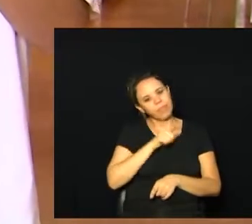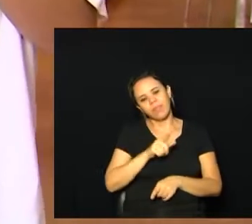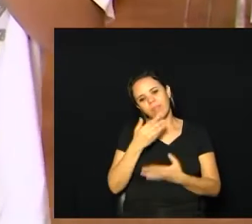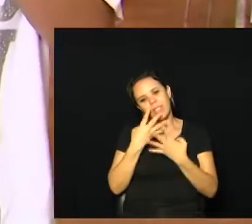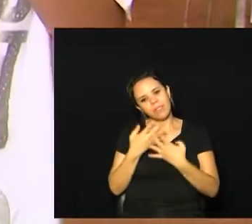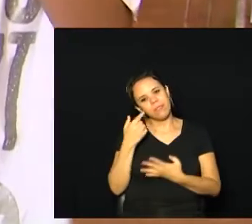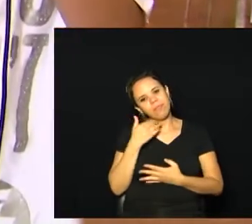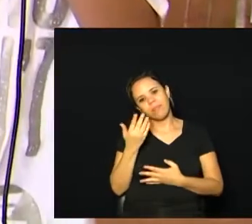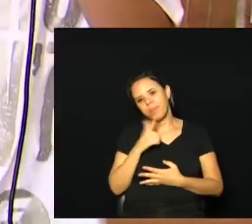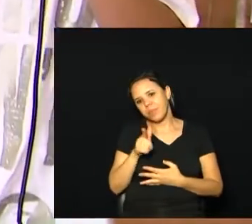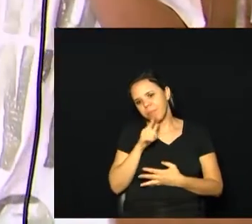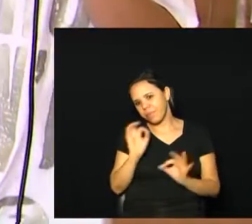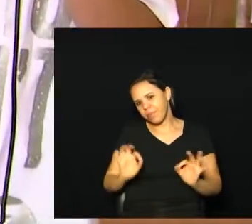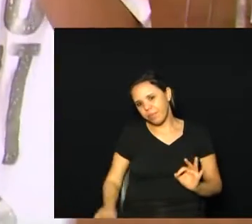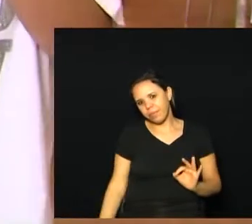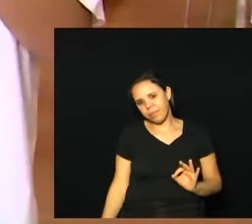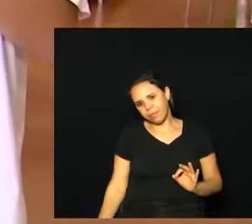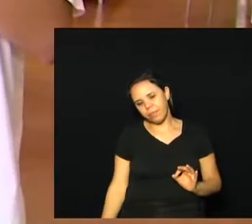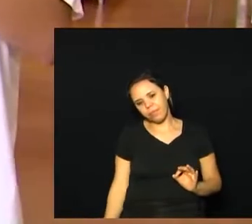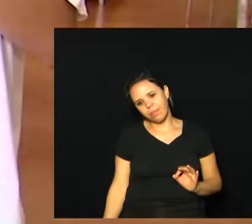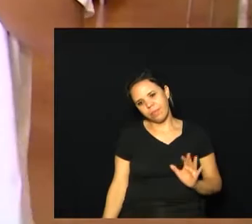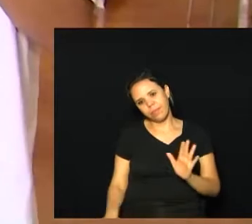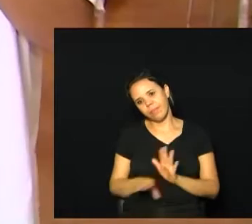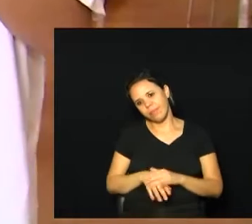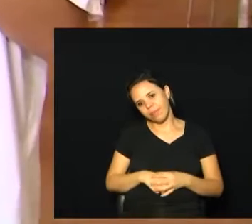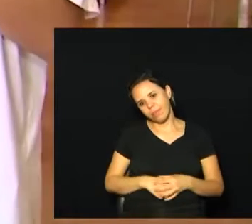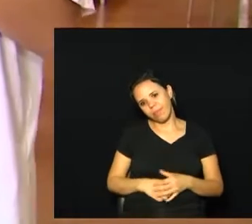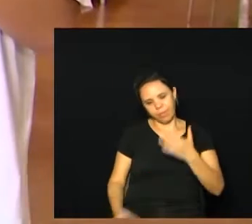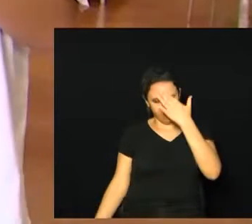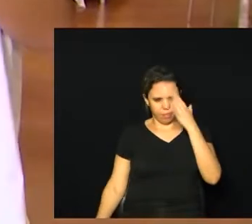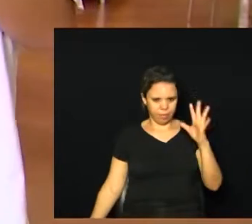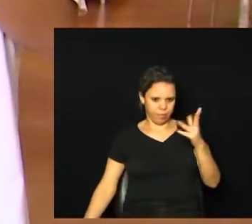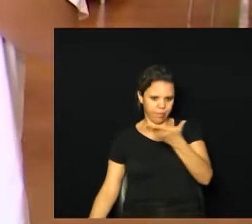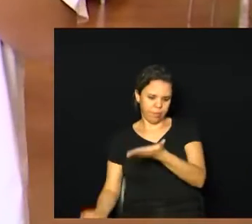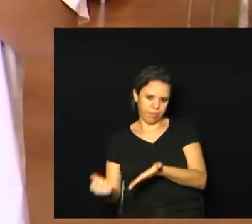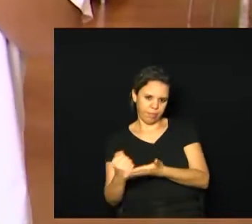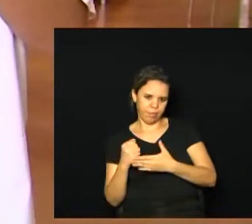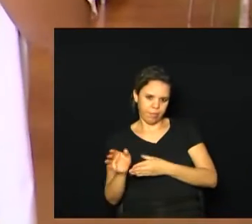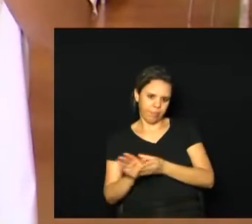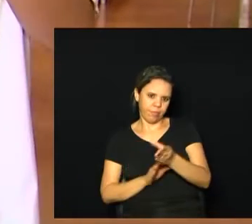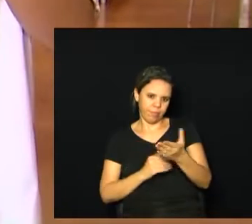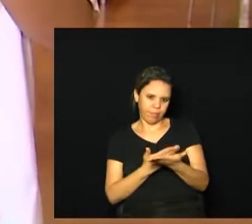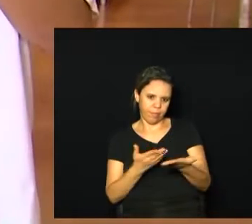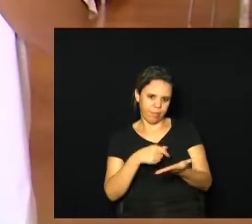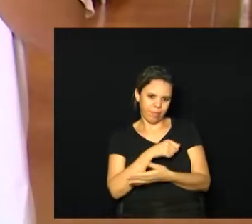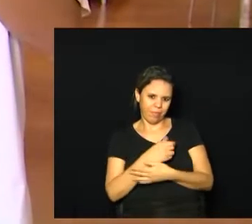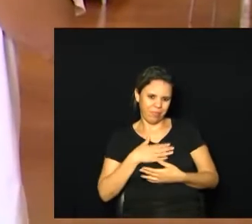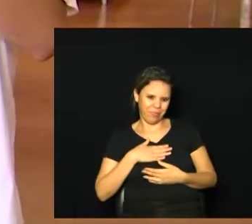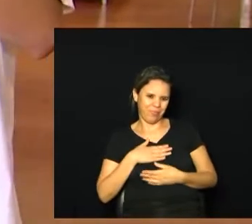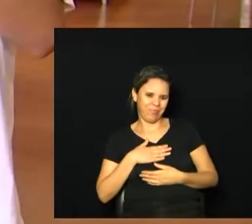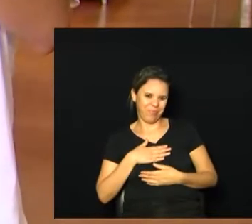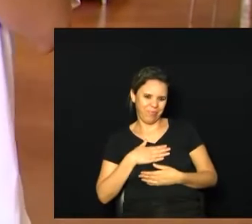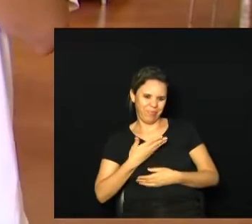confesso que não seria fácil nem chegar aqui. Então, obrigado a todo mundo que me ajudou, que me orientou, obrigado aos meus alunos,